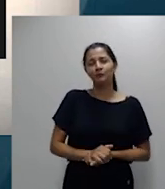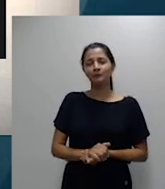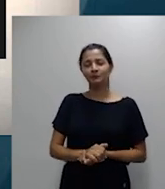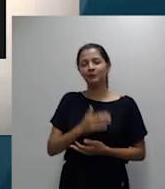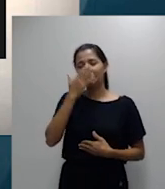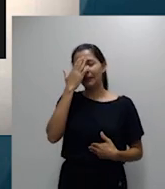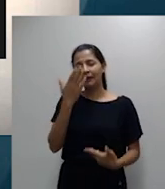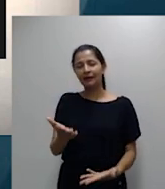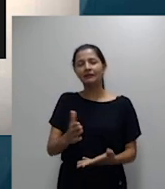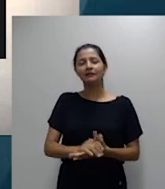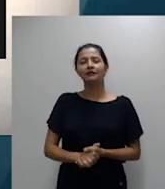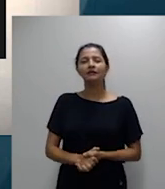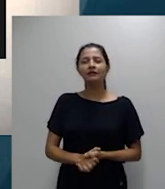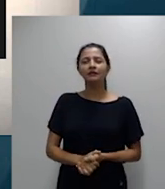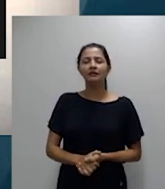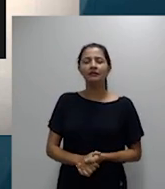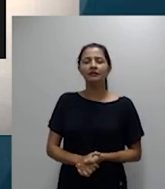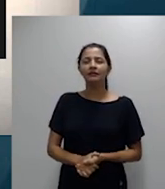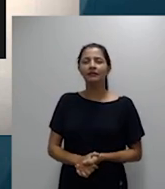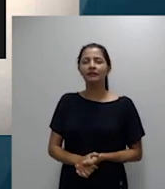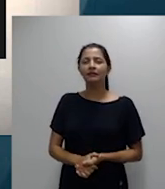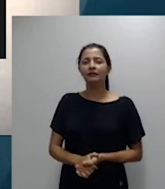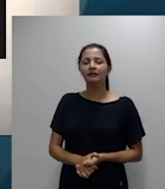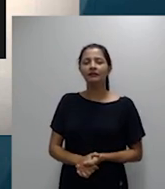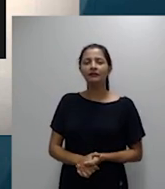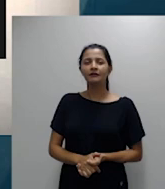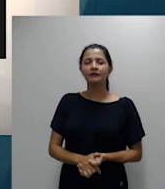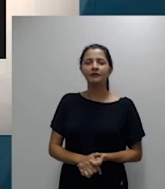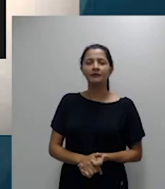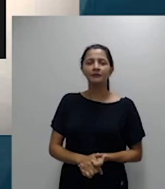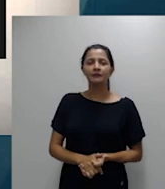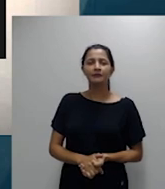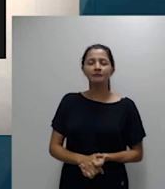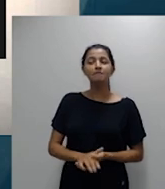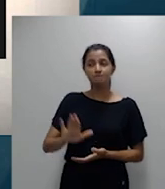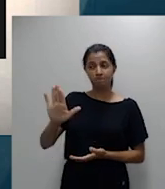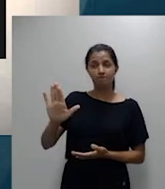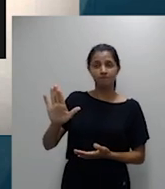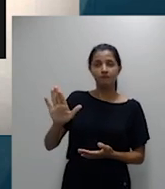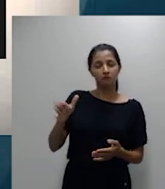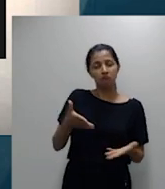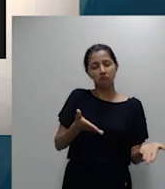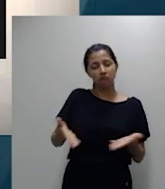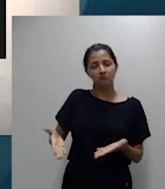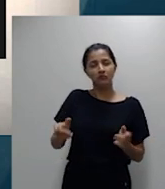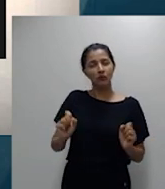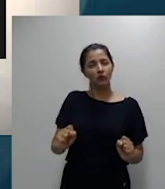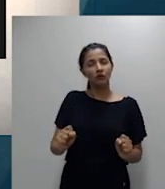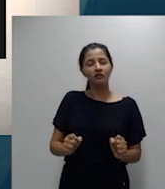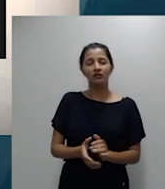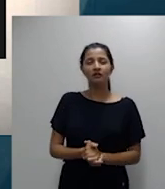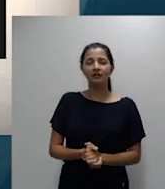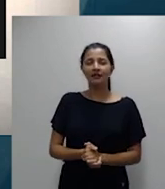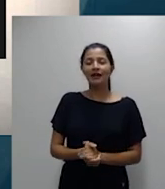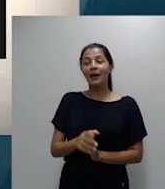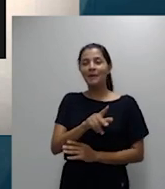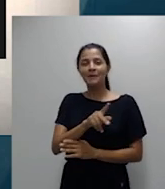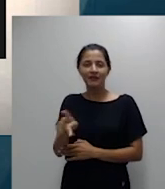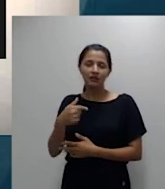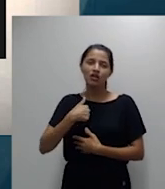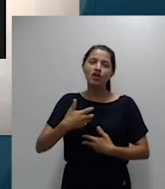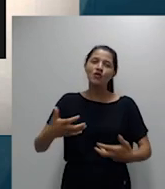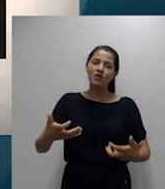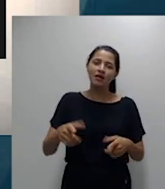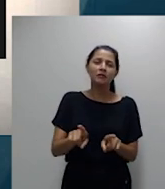só também é o presidente sim falamos morreu presidência Eu